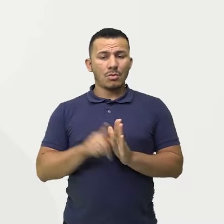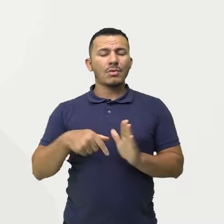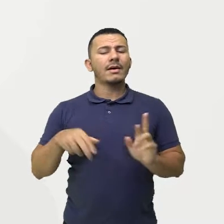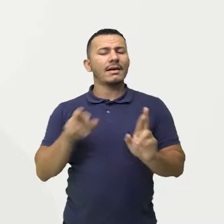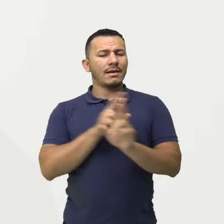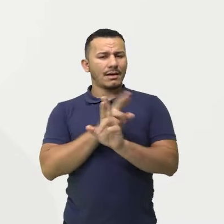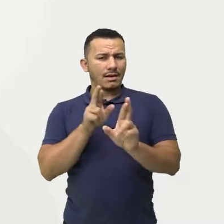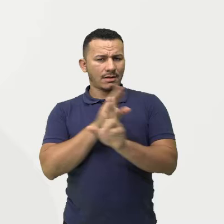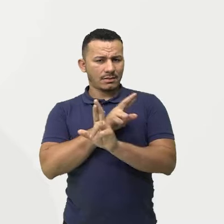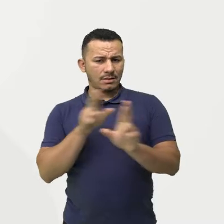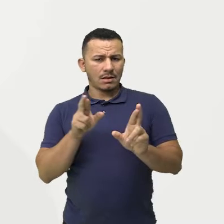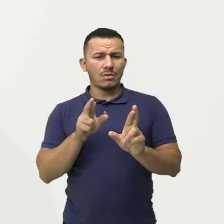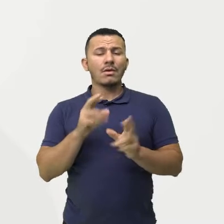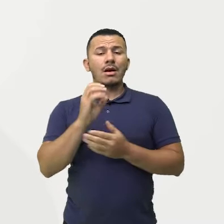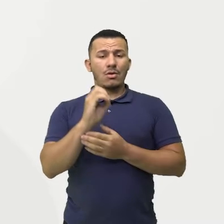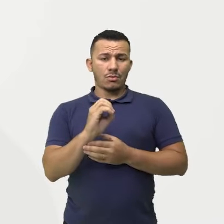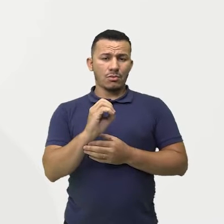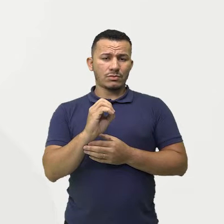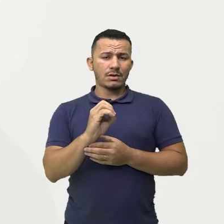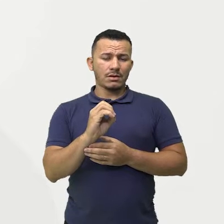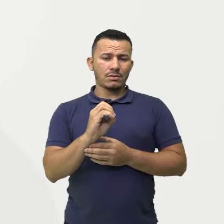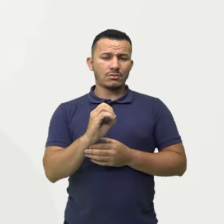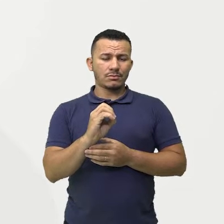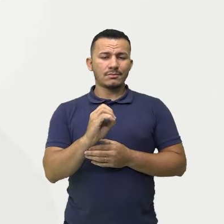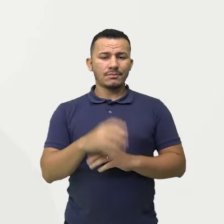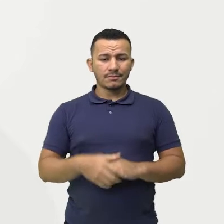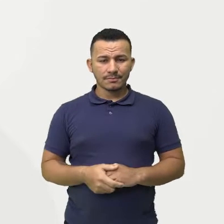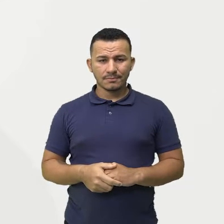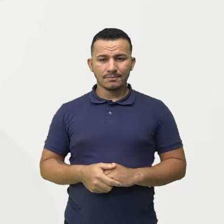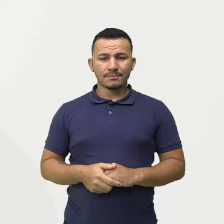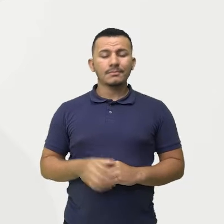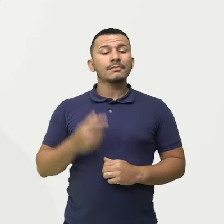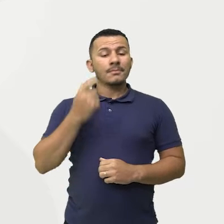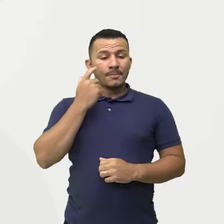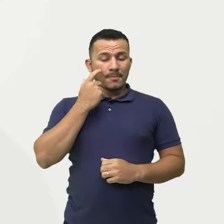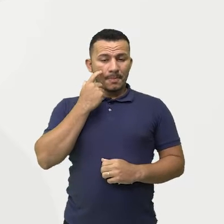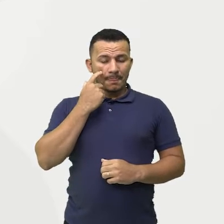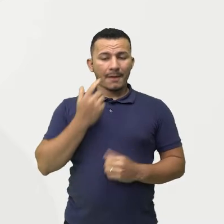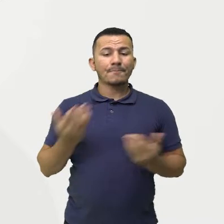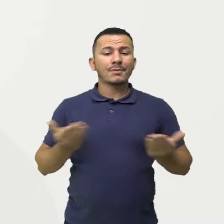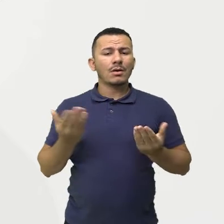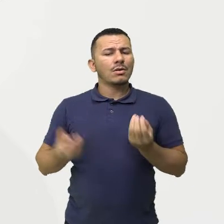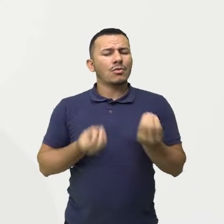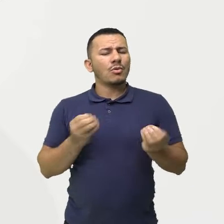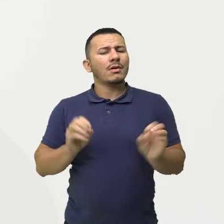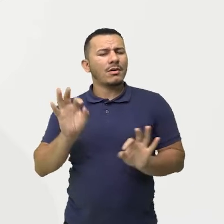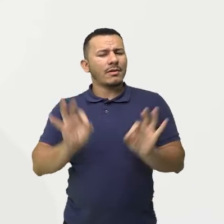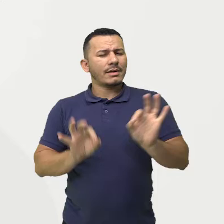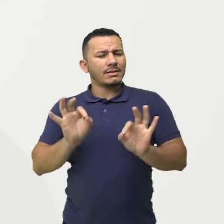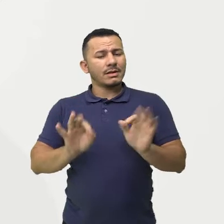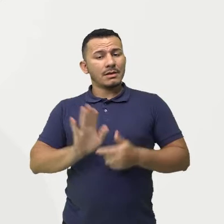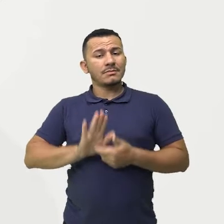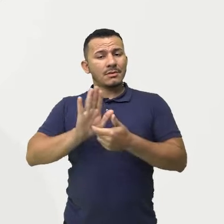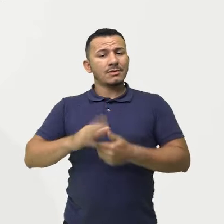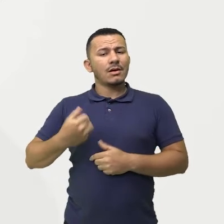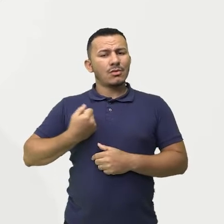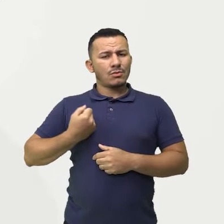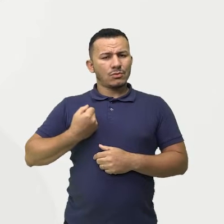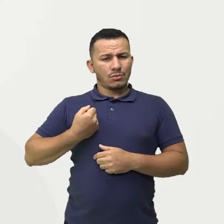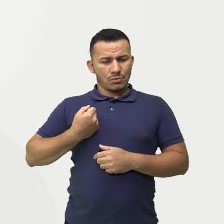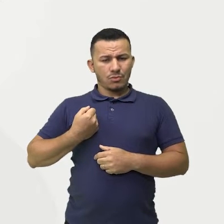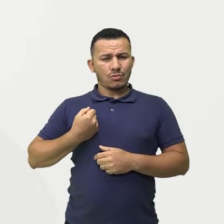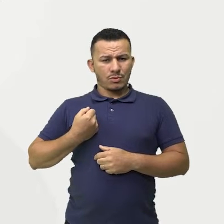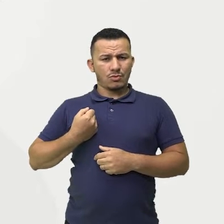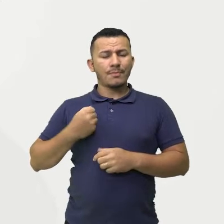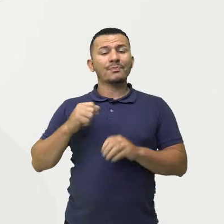Em relação à origem. Beleza? Então, veja como podemos representar os números